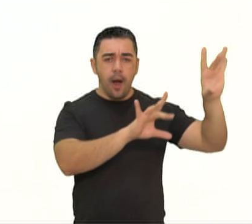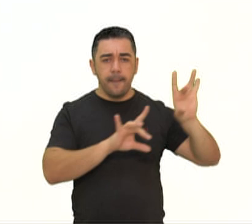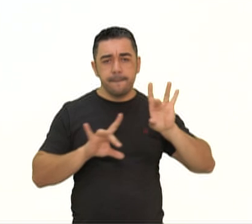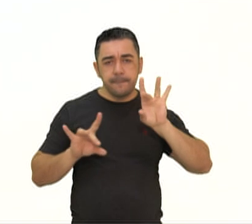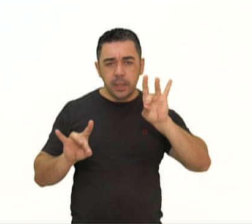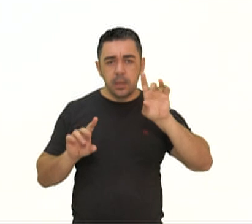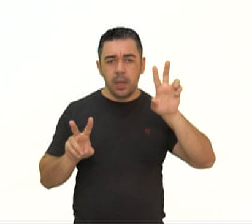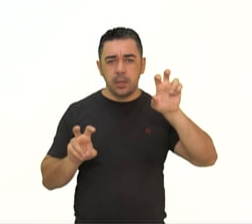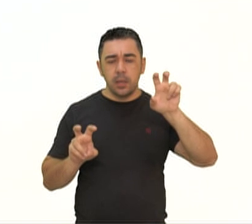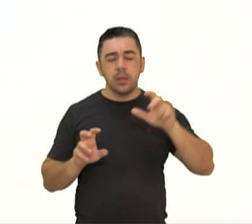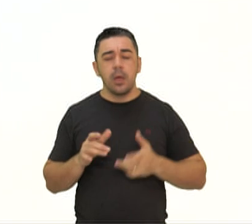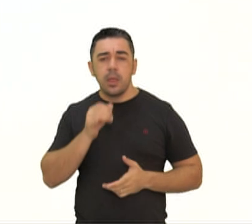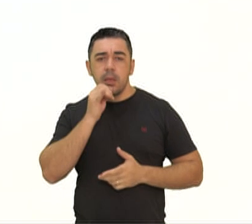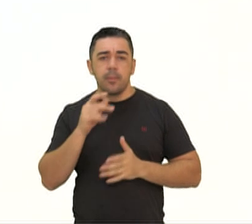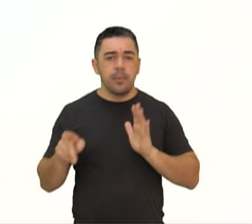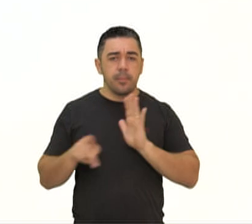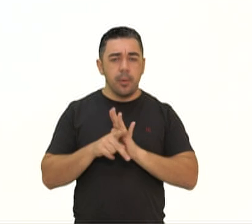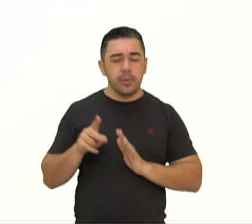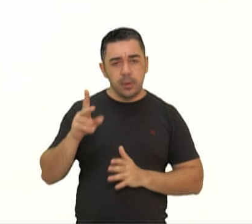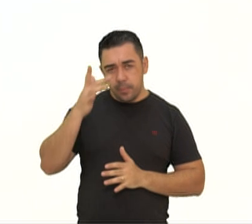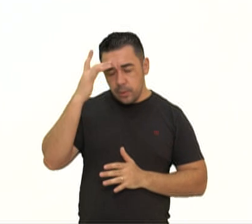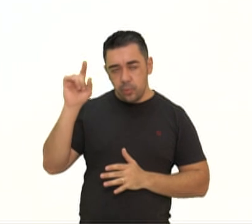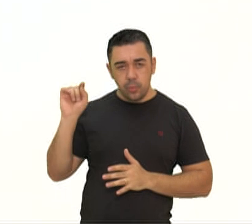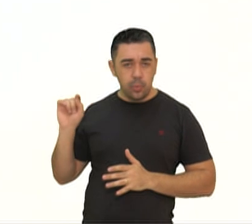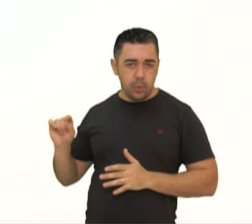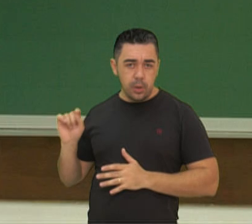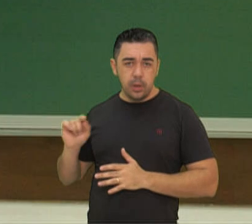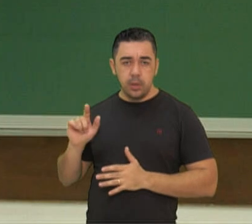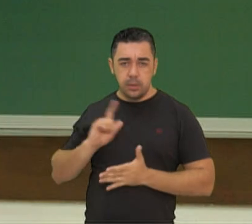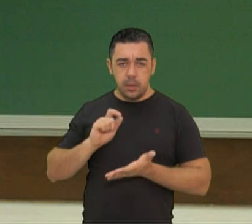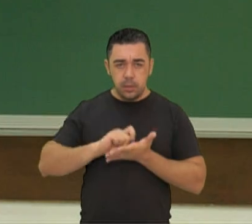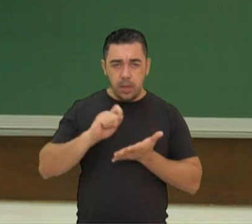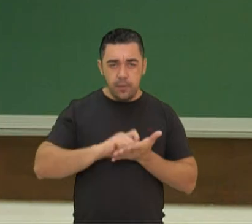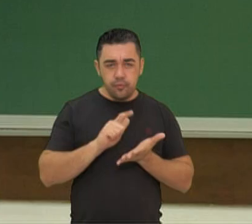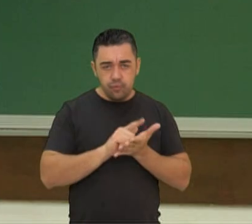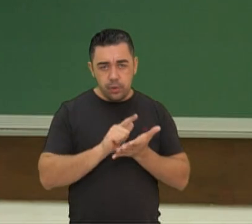como vimos no exemplo acima, na fala do jornalista.